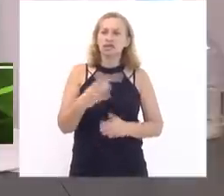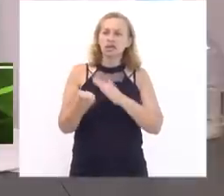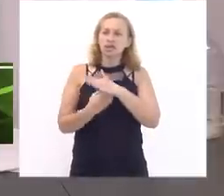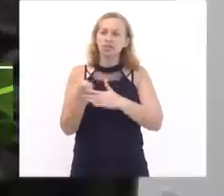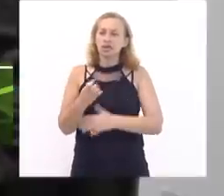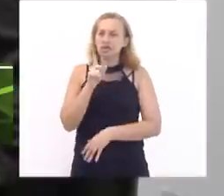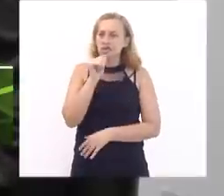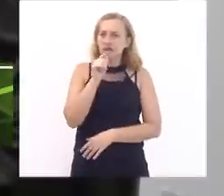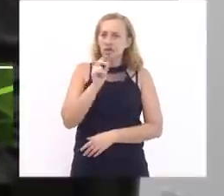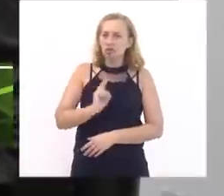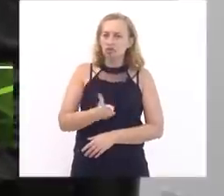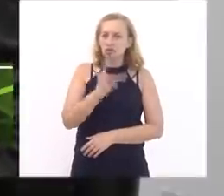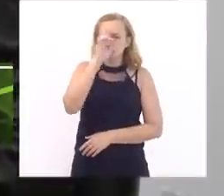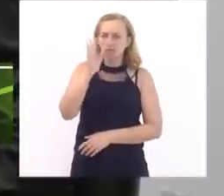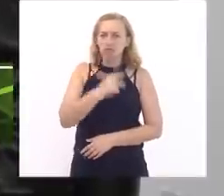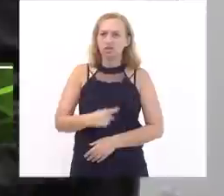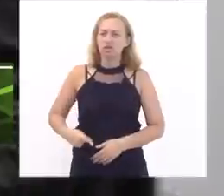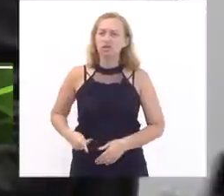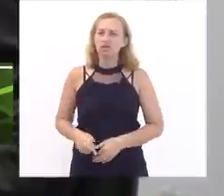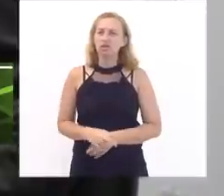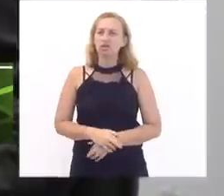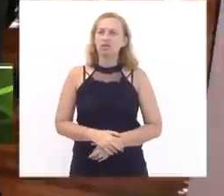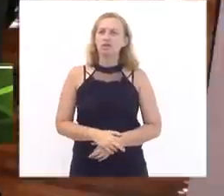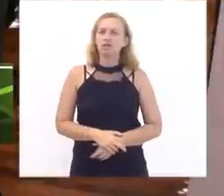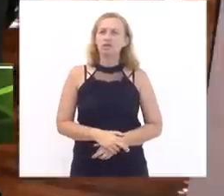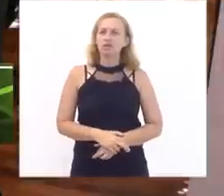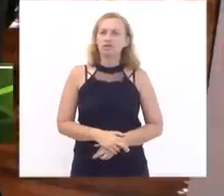Nono. Manter, senhor presidente.